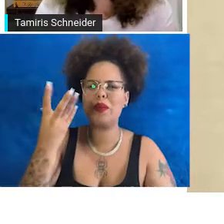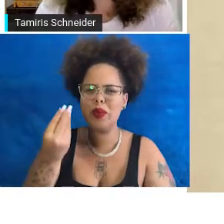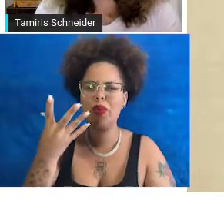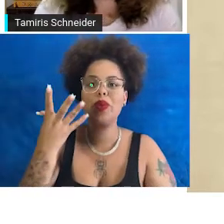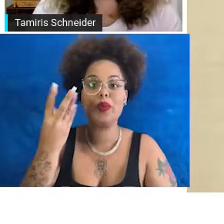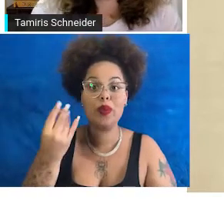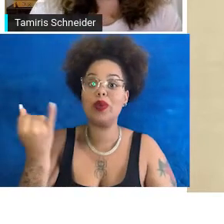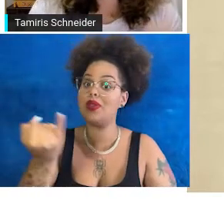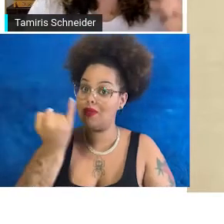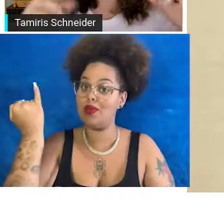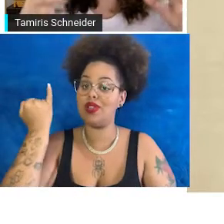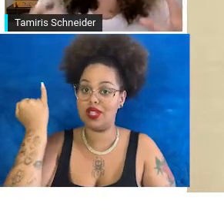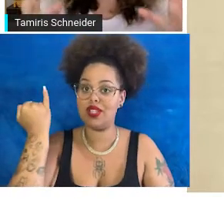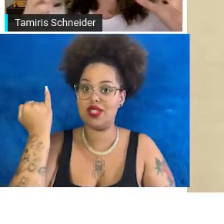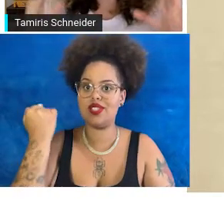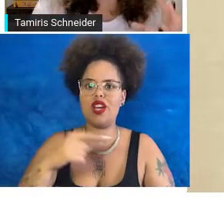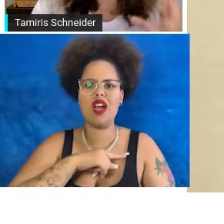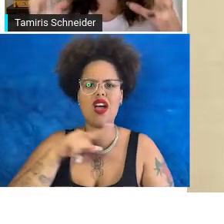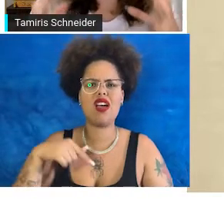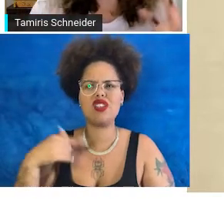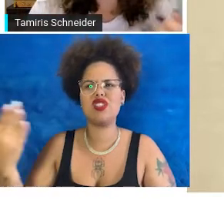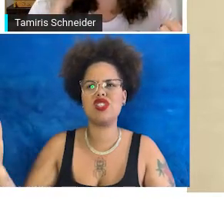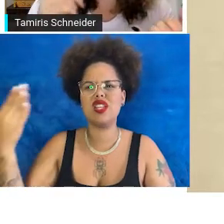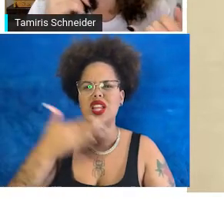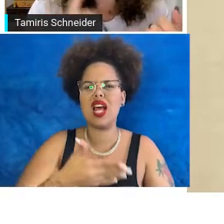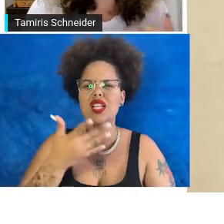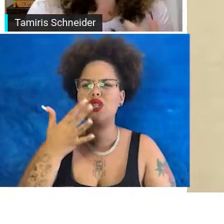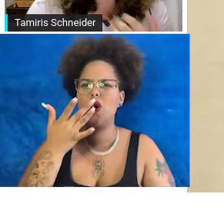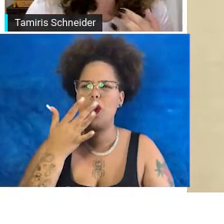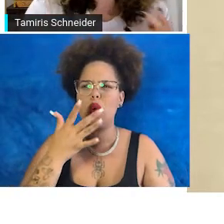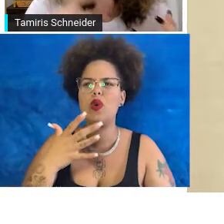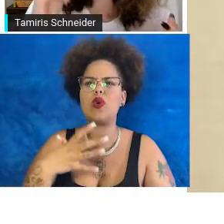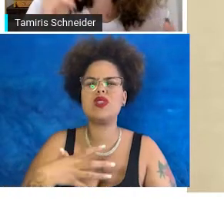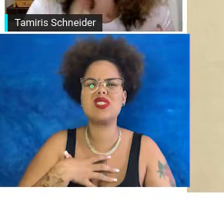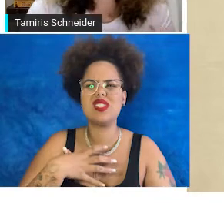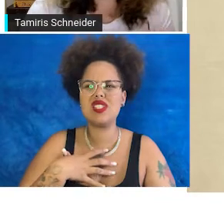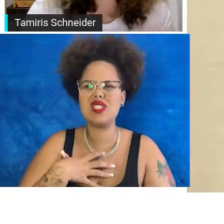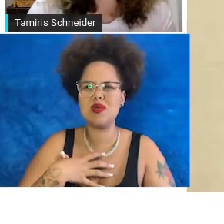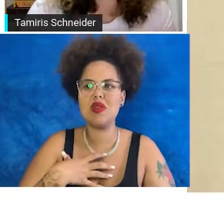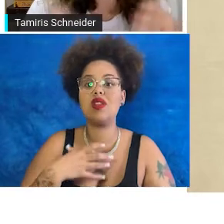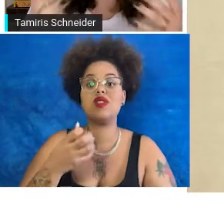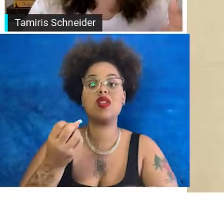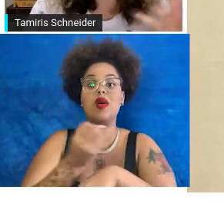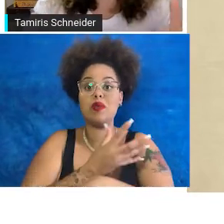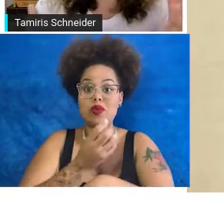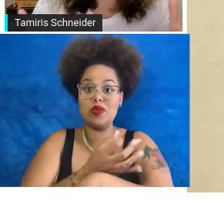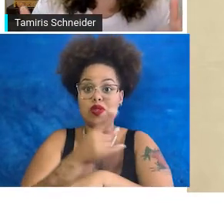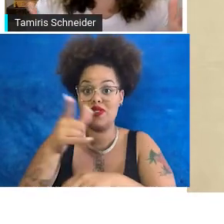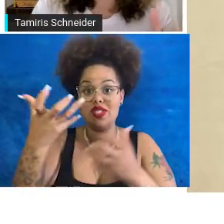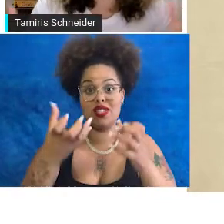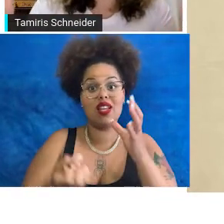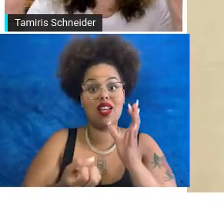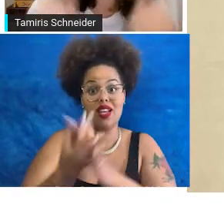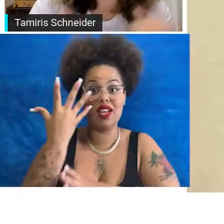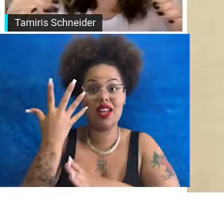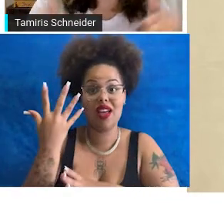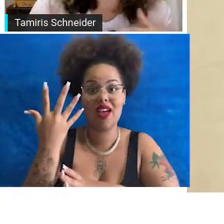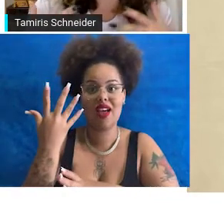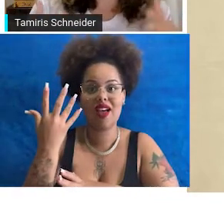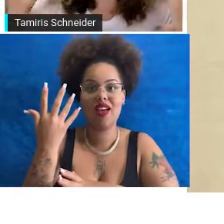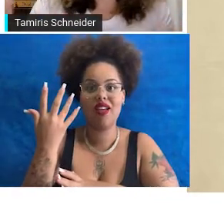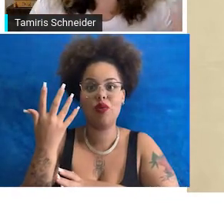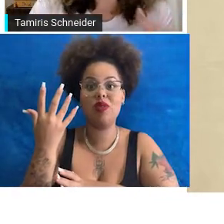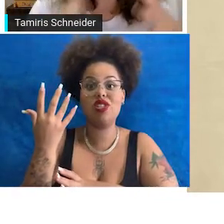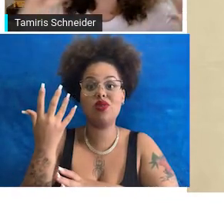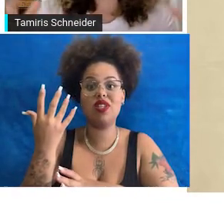muito importante. A gente traz com a cor sentimentos, emoções. Se você quiser cair